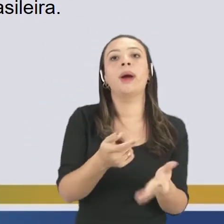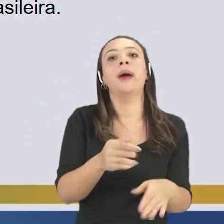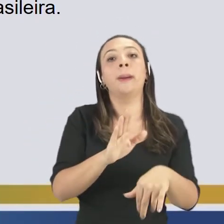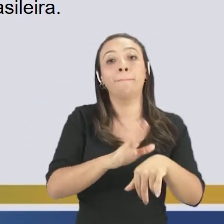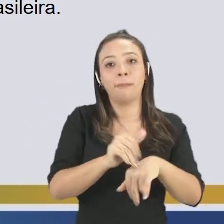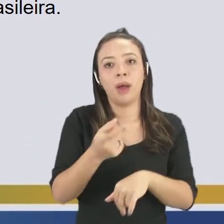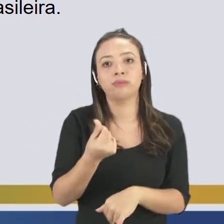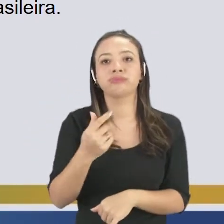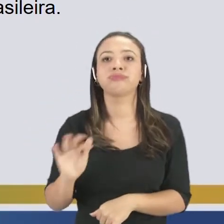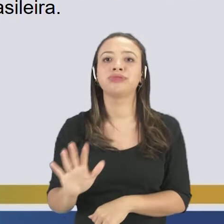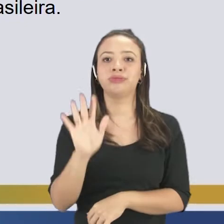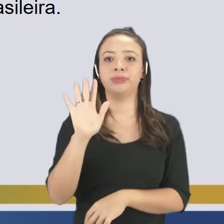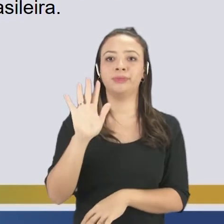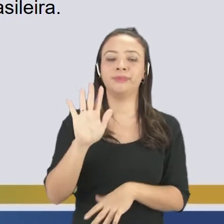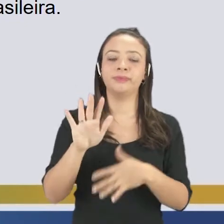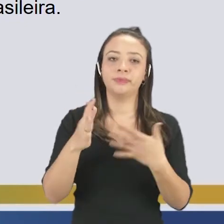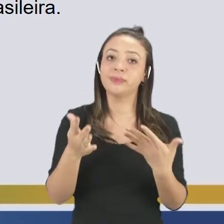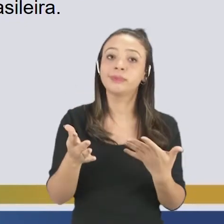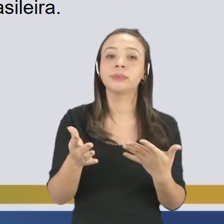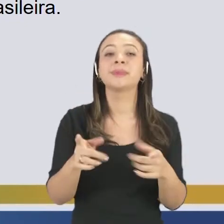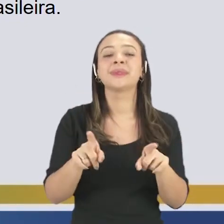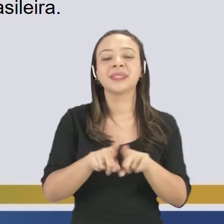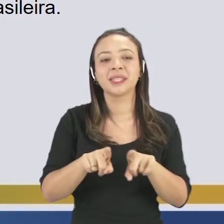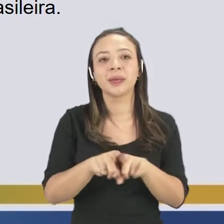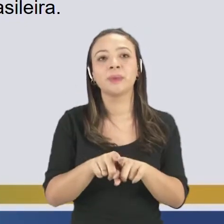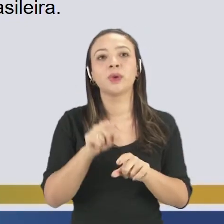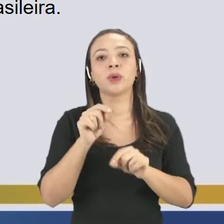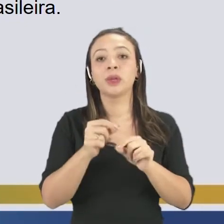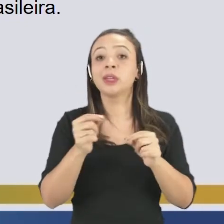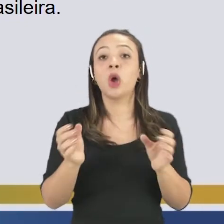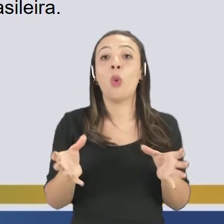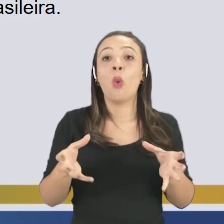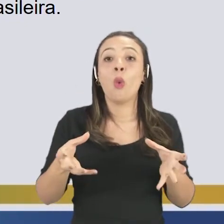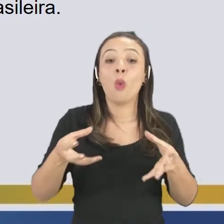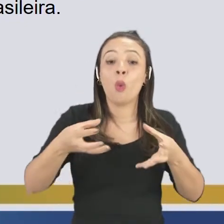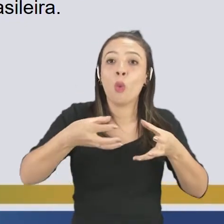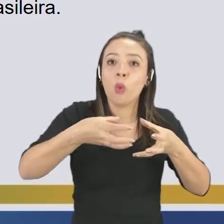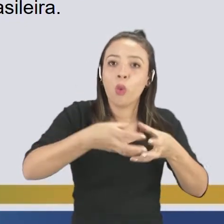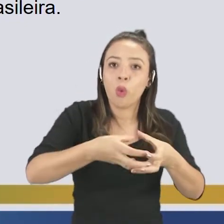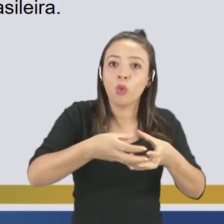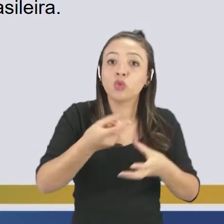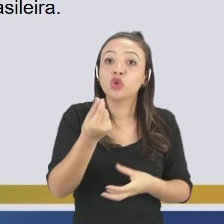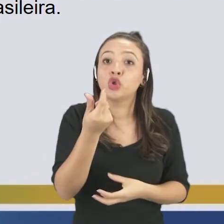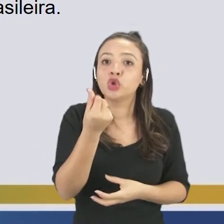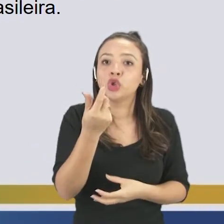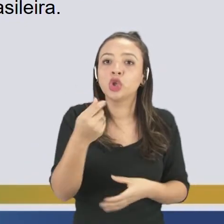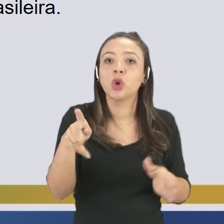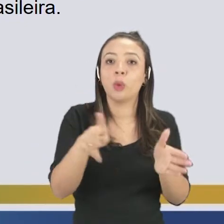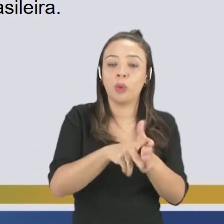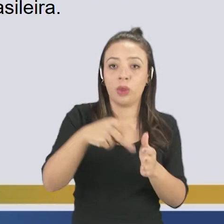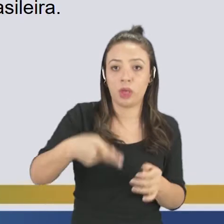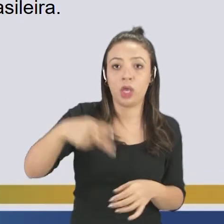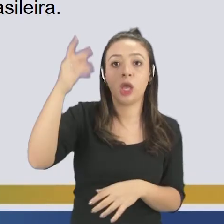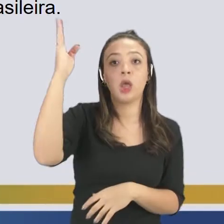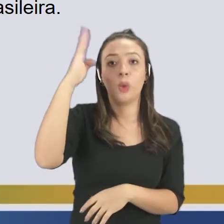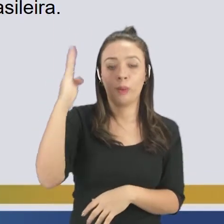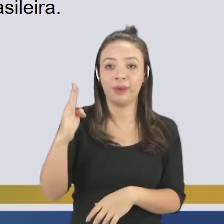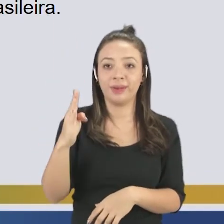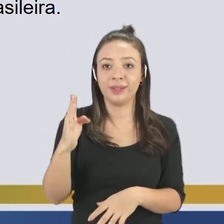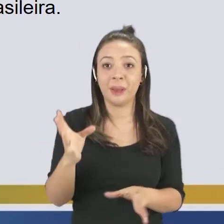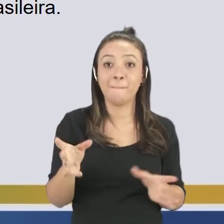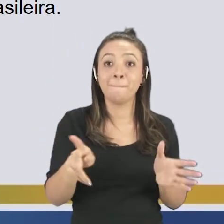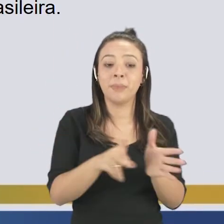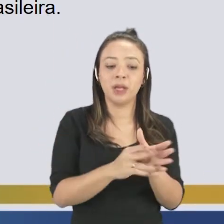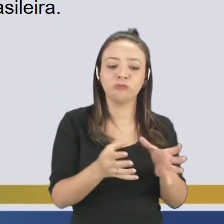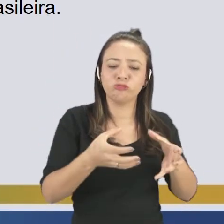vez que existe uma concentração fundiária e de renda. Grande parte do dinheiro do país está nas mãos somente